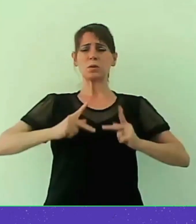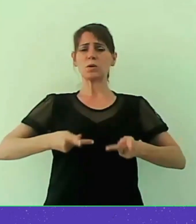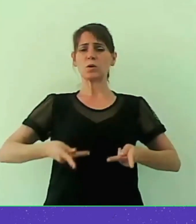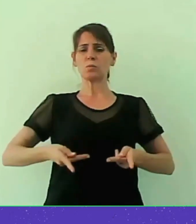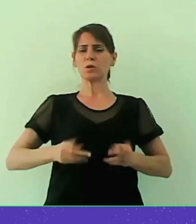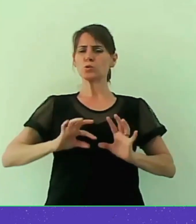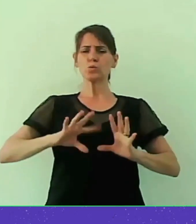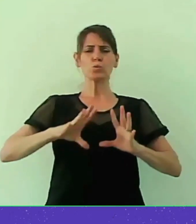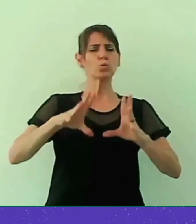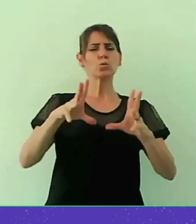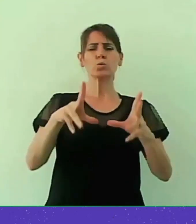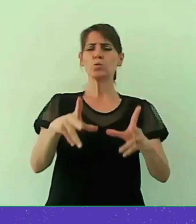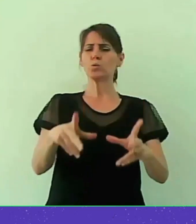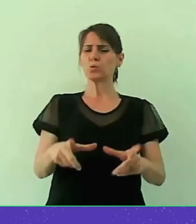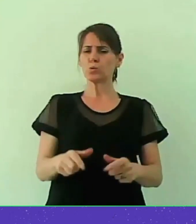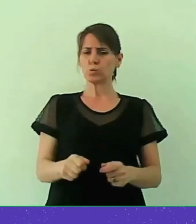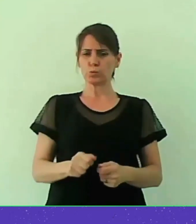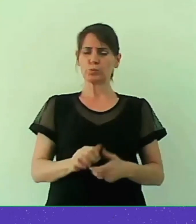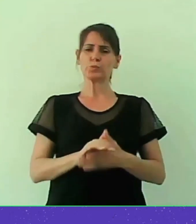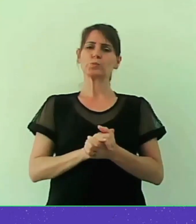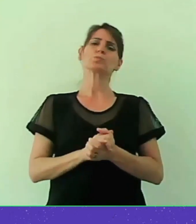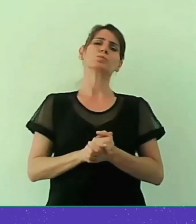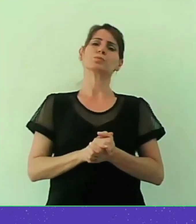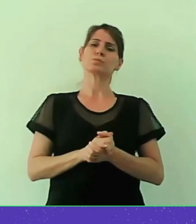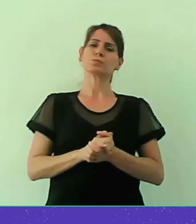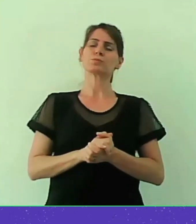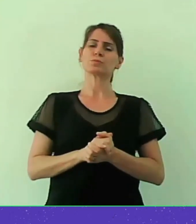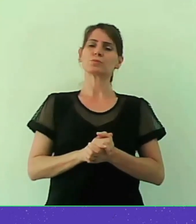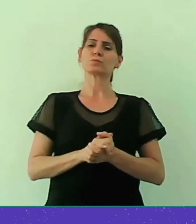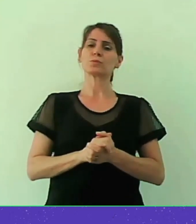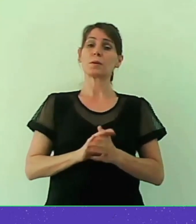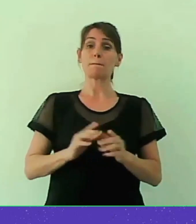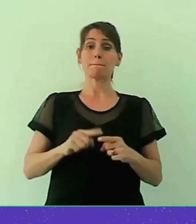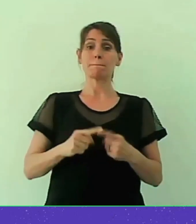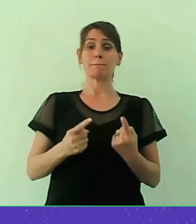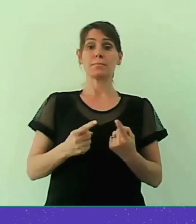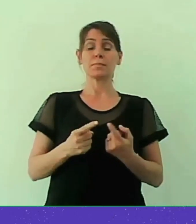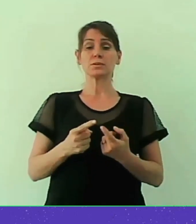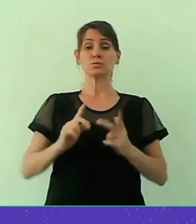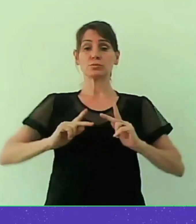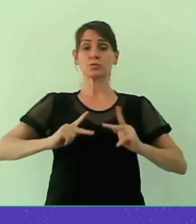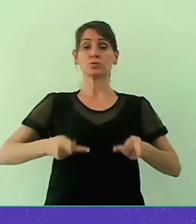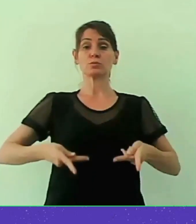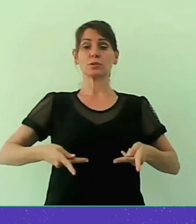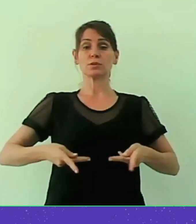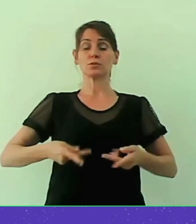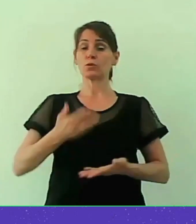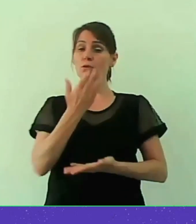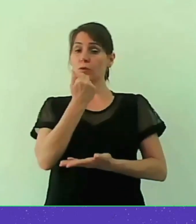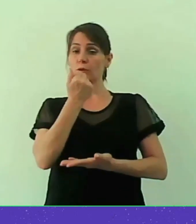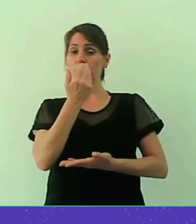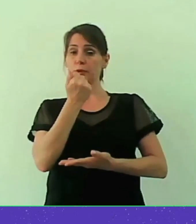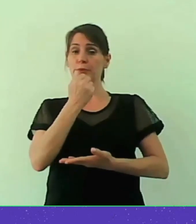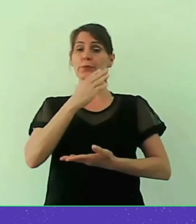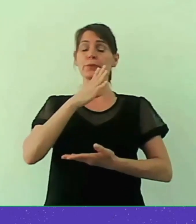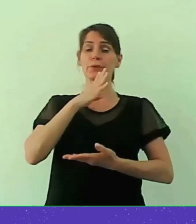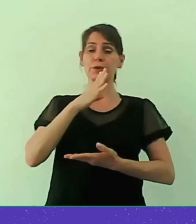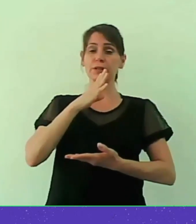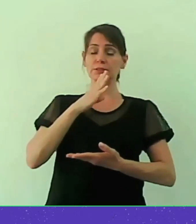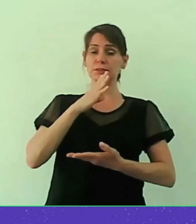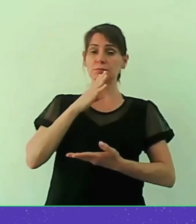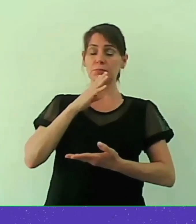todos os aspectos. Todavia o homem comeu da árvore do conhecimento do bem e do